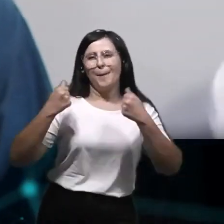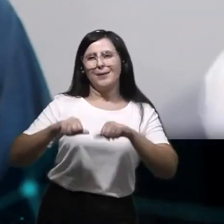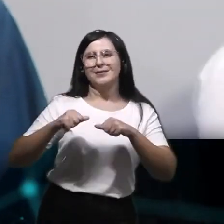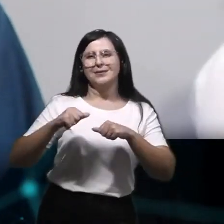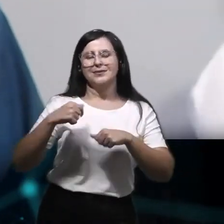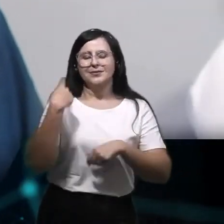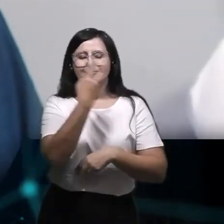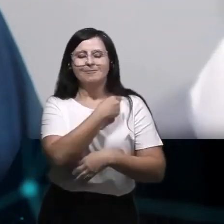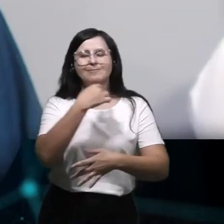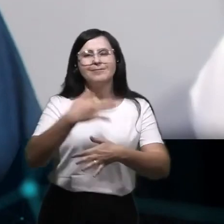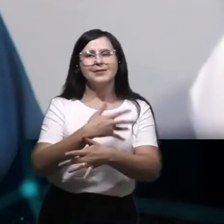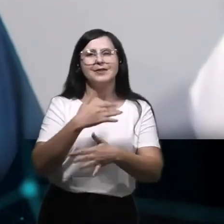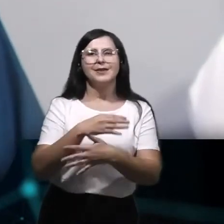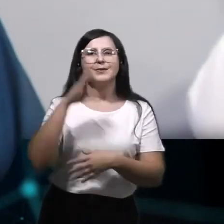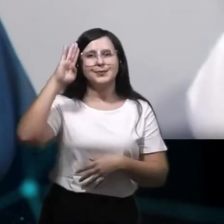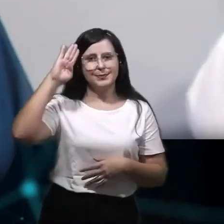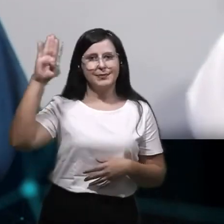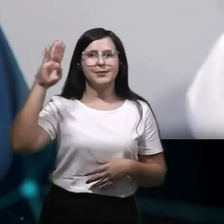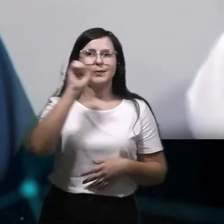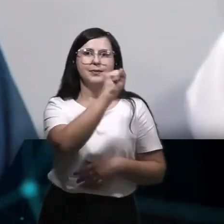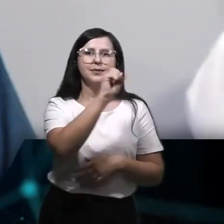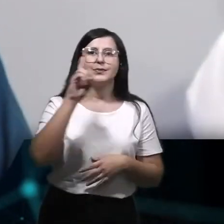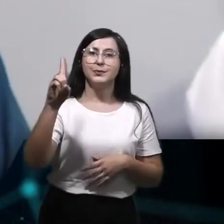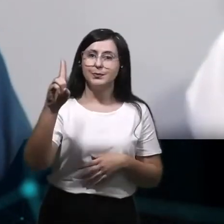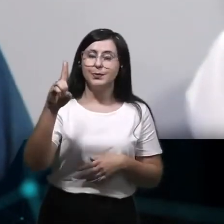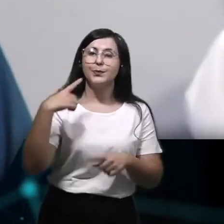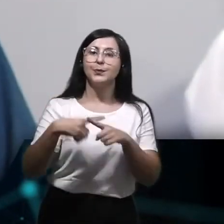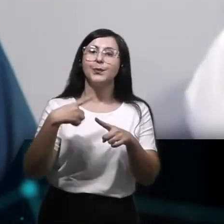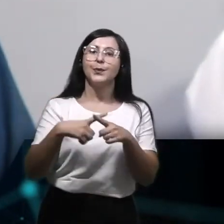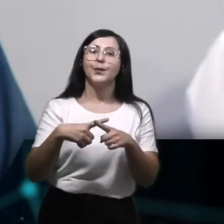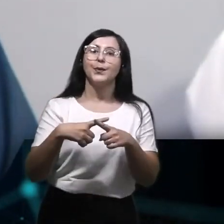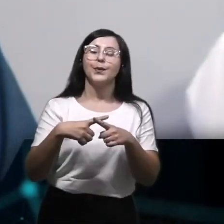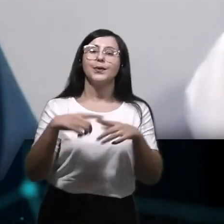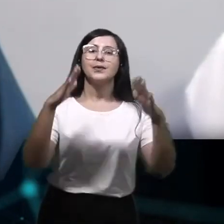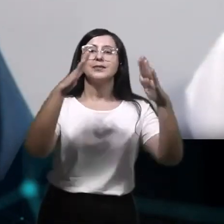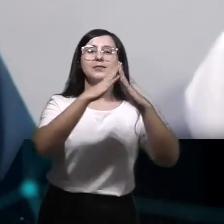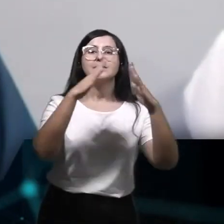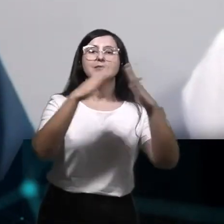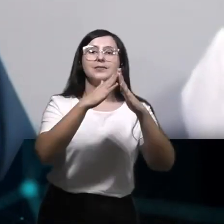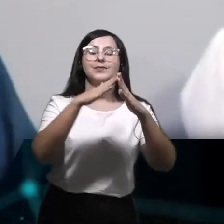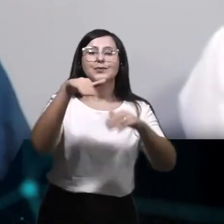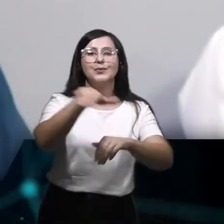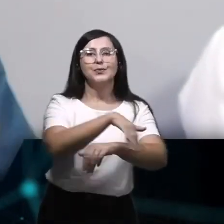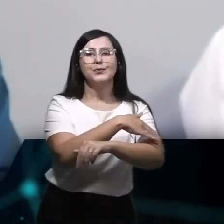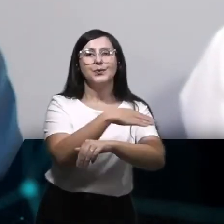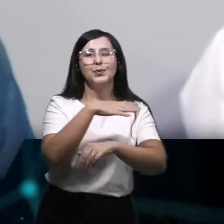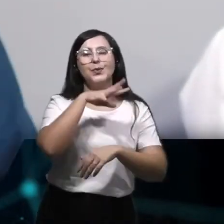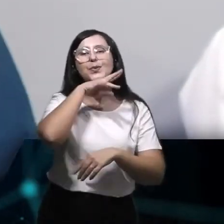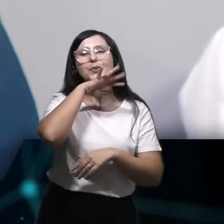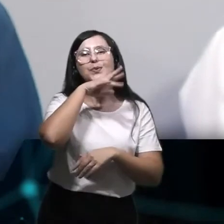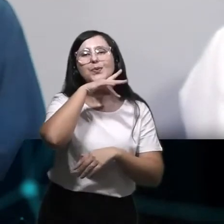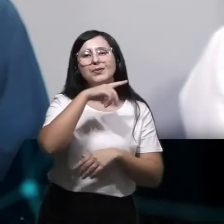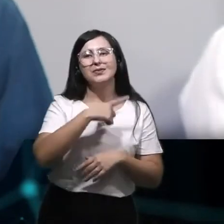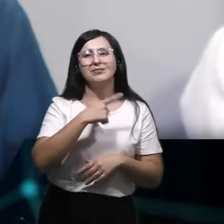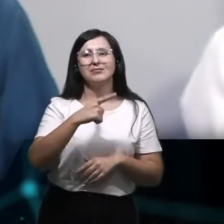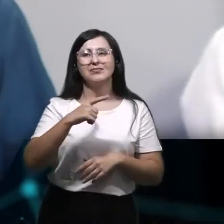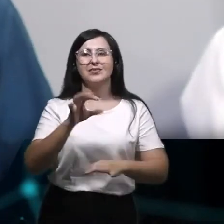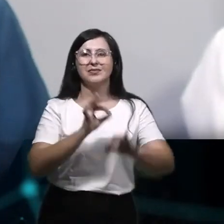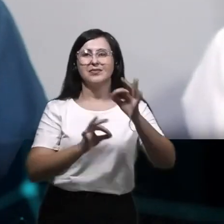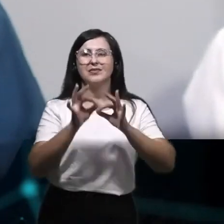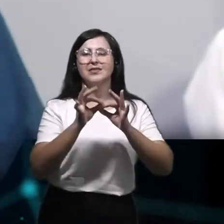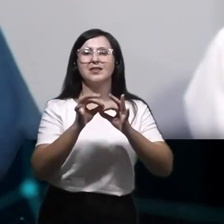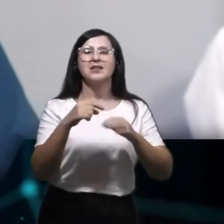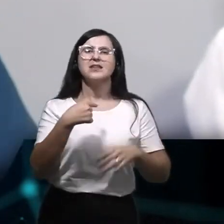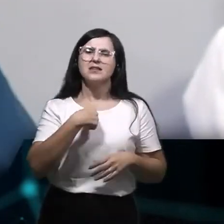Brejo Amadeus, principalmente em São Domingo, onde ele mora numa rua que não é calçada. Um dia eu cheguei lá para buscar ele para a gente